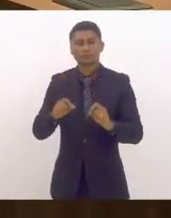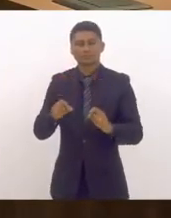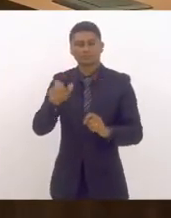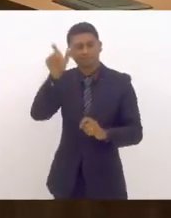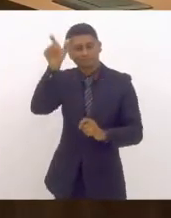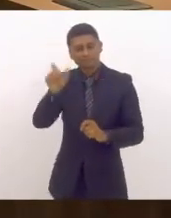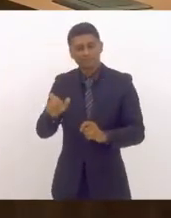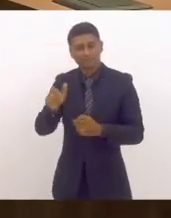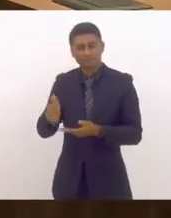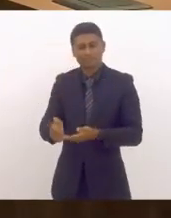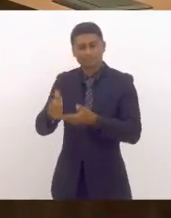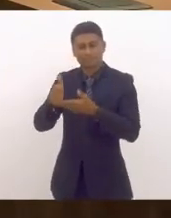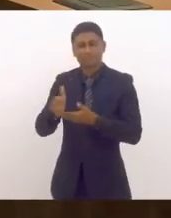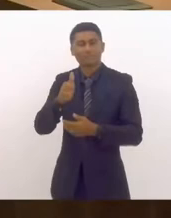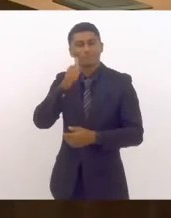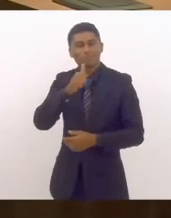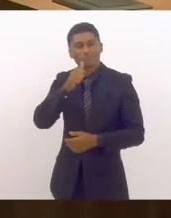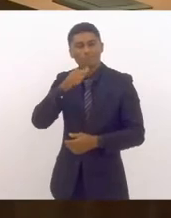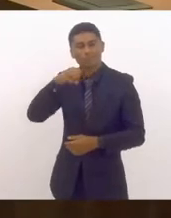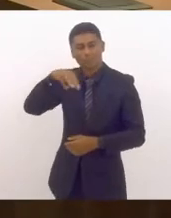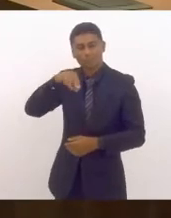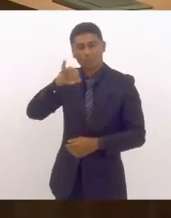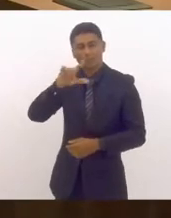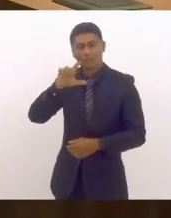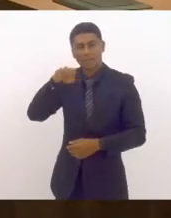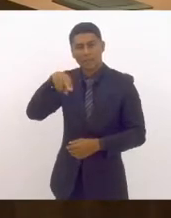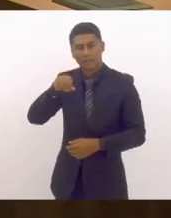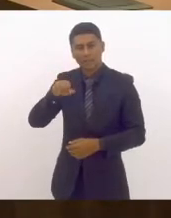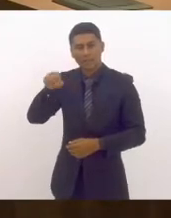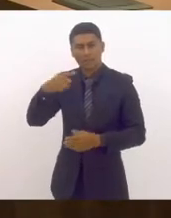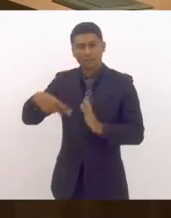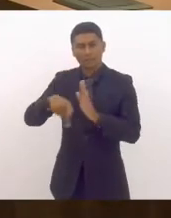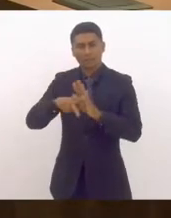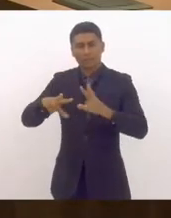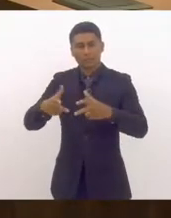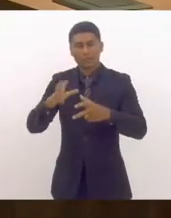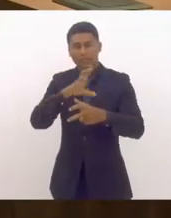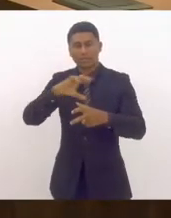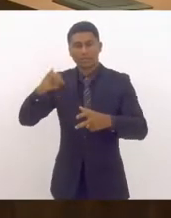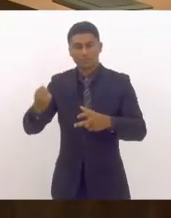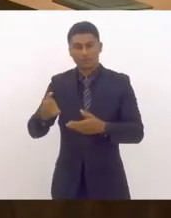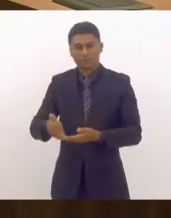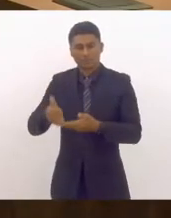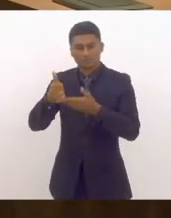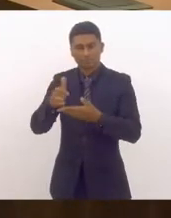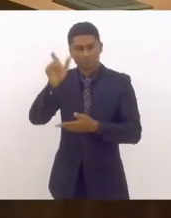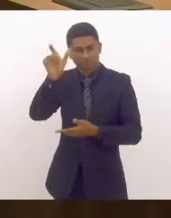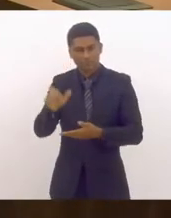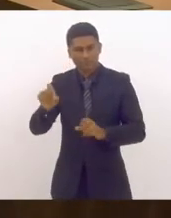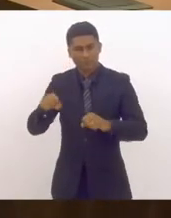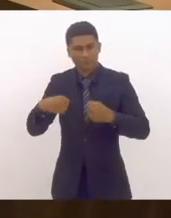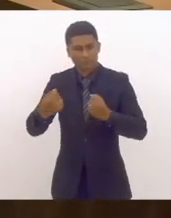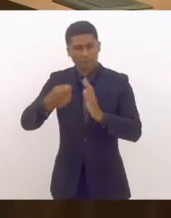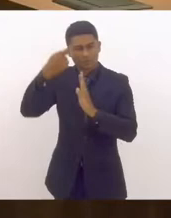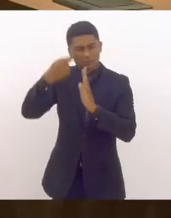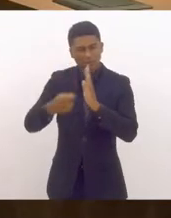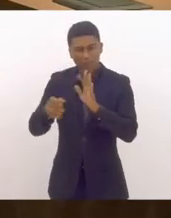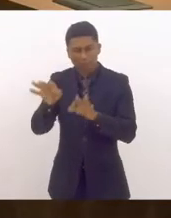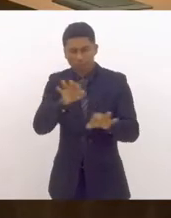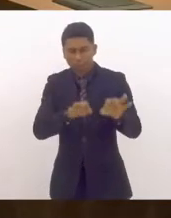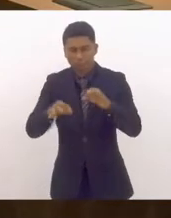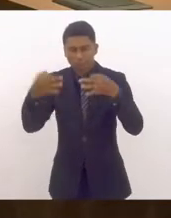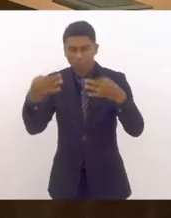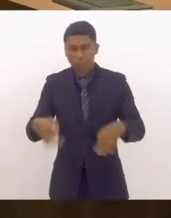CCJ, ajudando a costurar o melhor texto. Então, o voto aqui é favorável nos termos